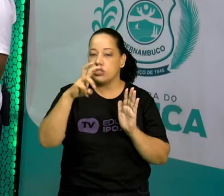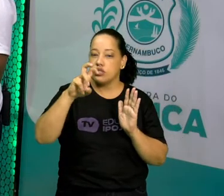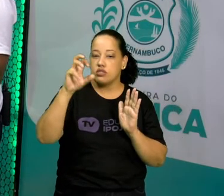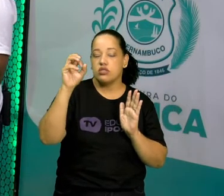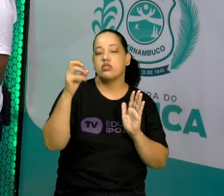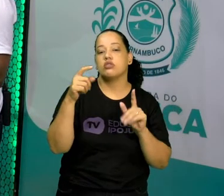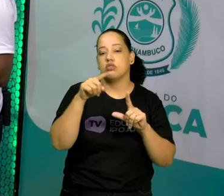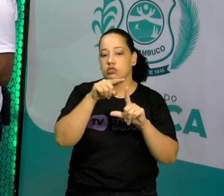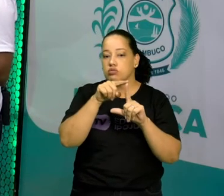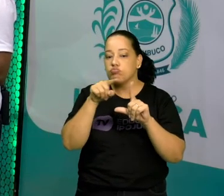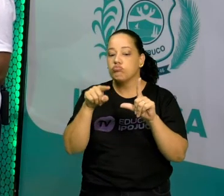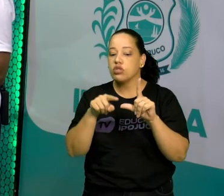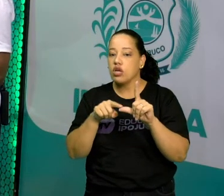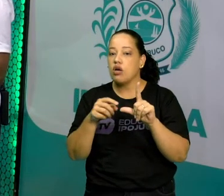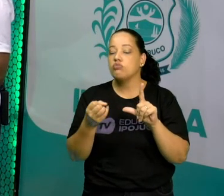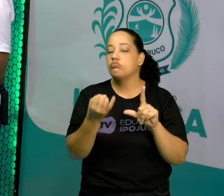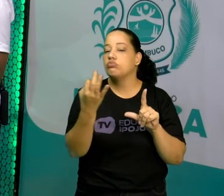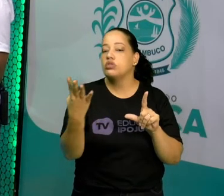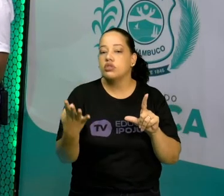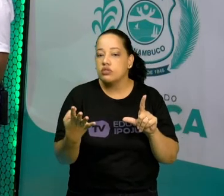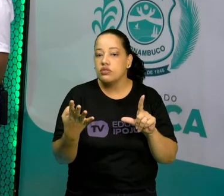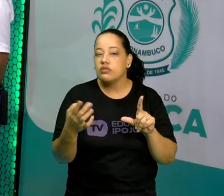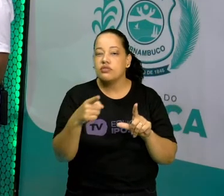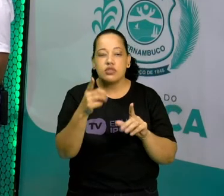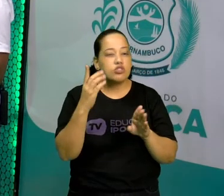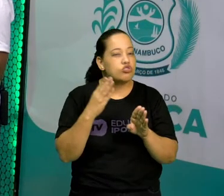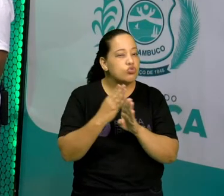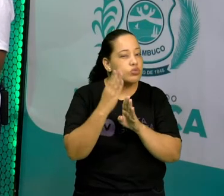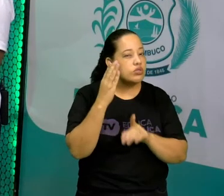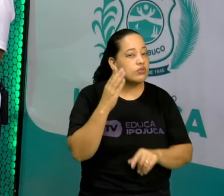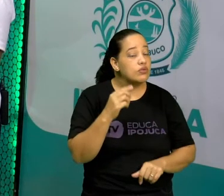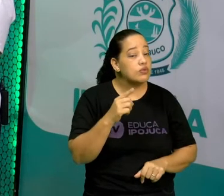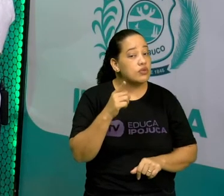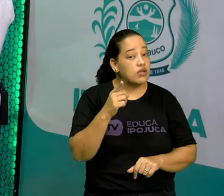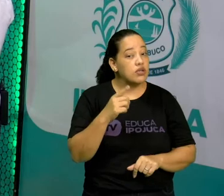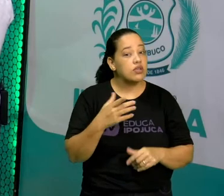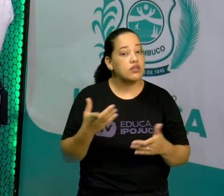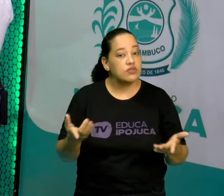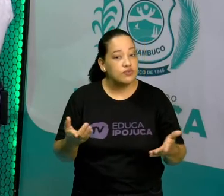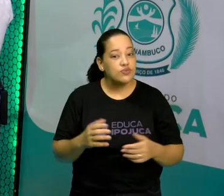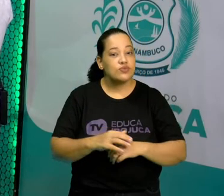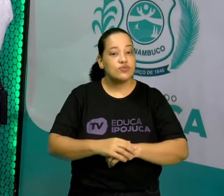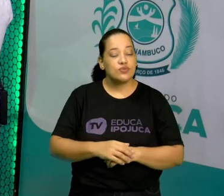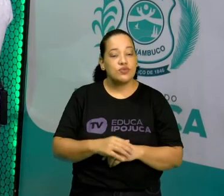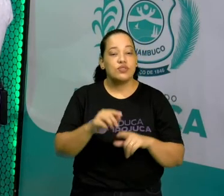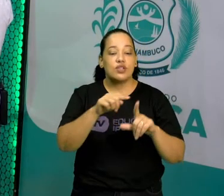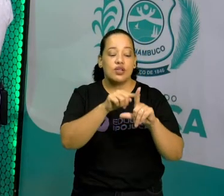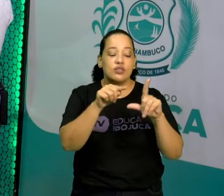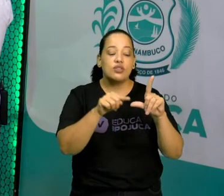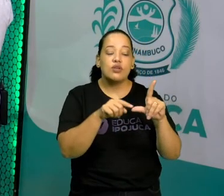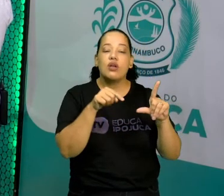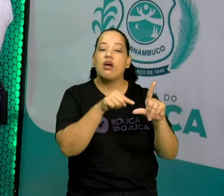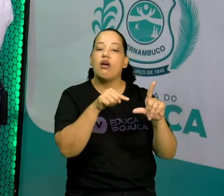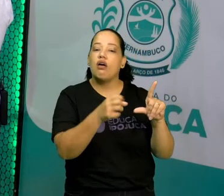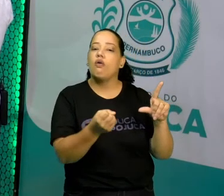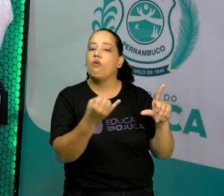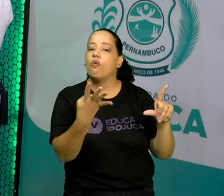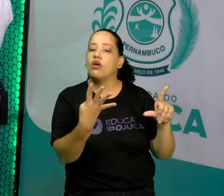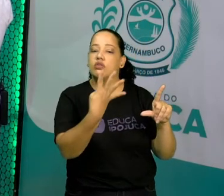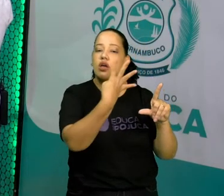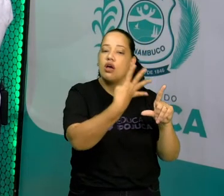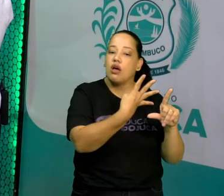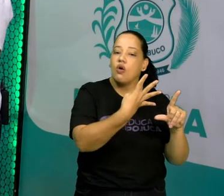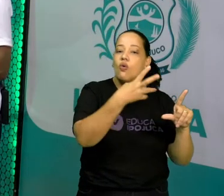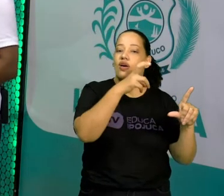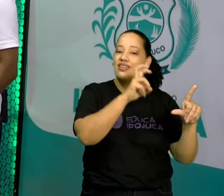45 graus já deu para descobrir aqui E esse ângulo desse triângulo 45 e o